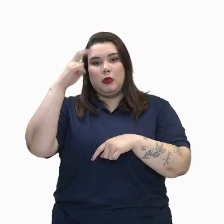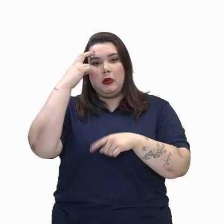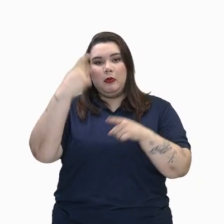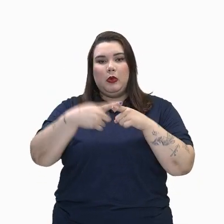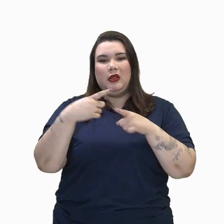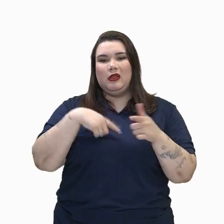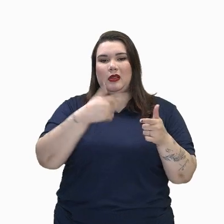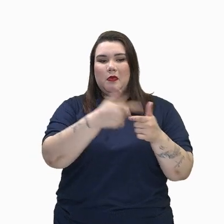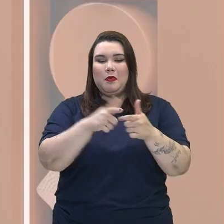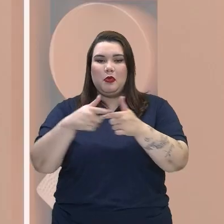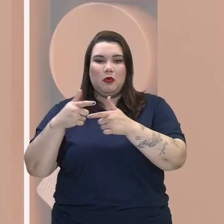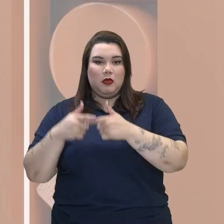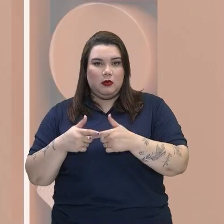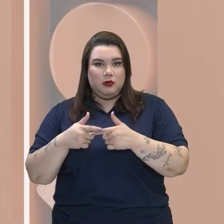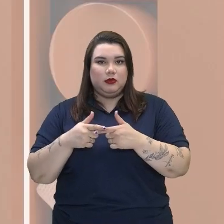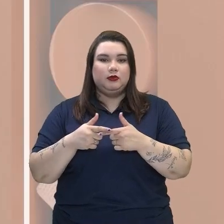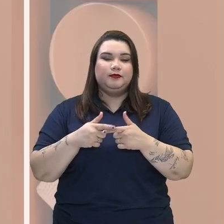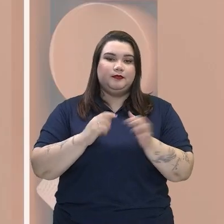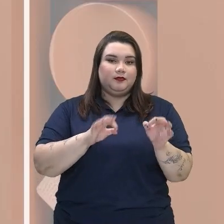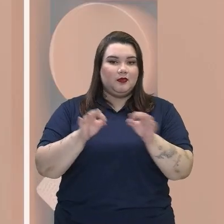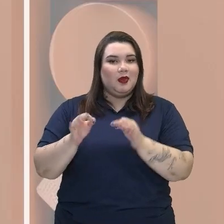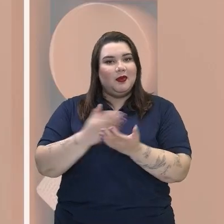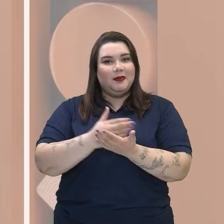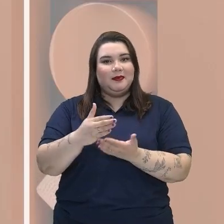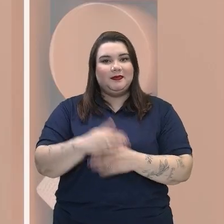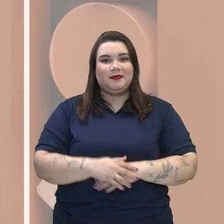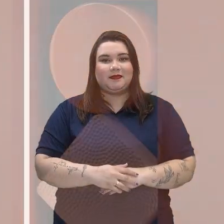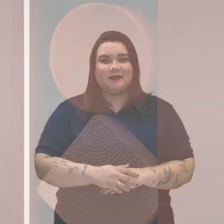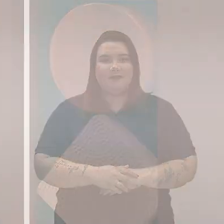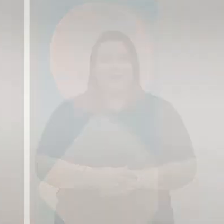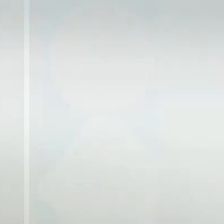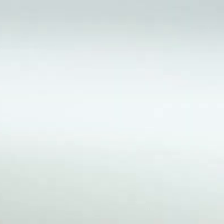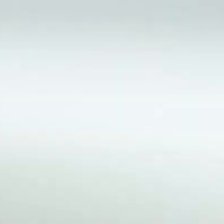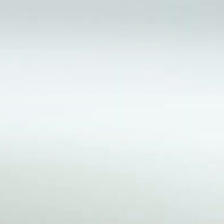e culturais. Vamos então à nossa aula.